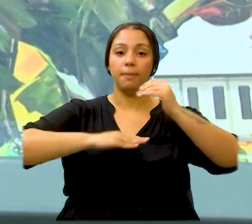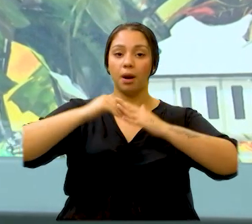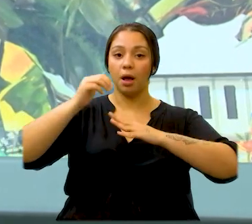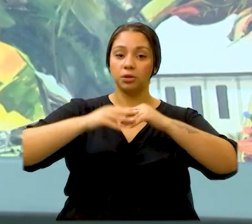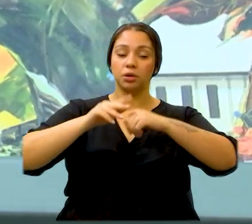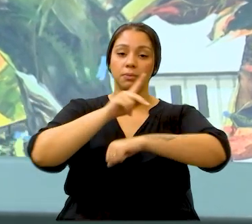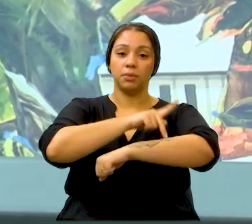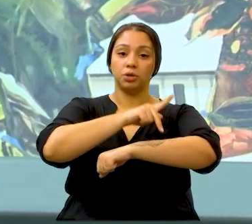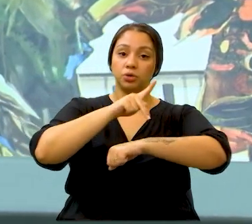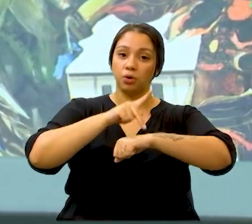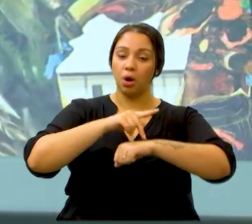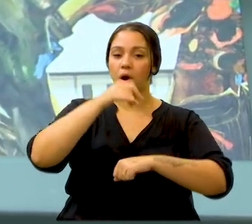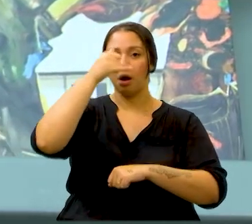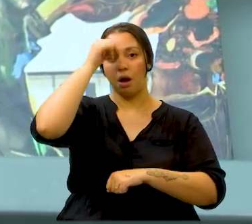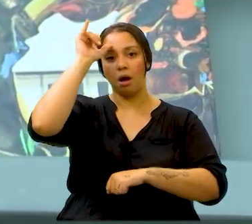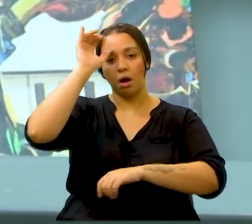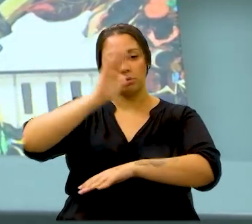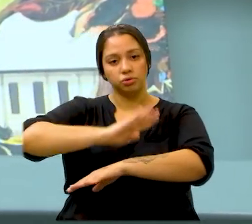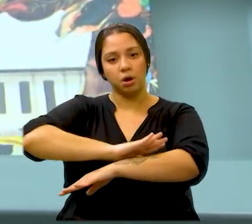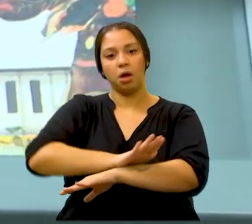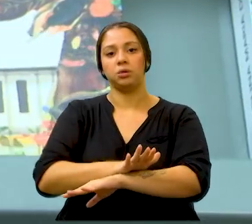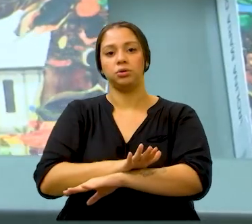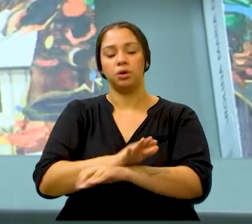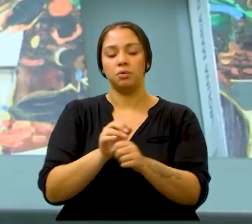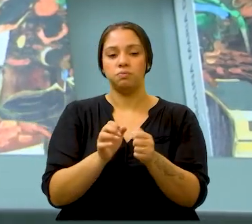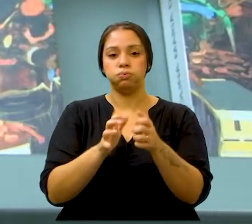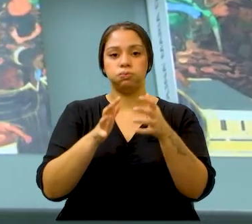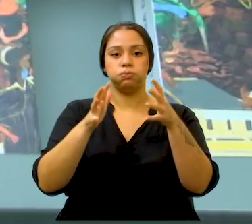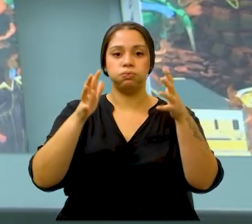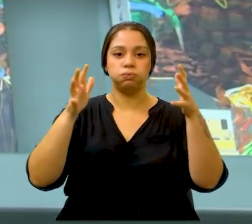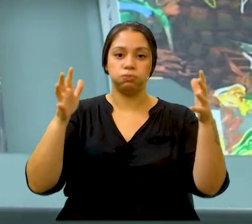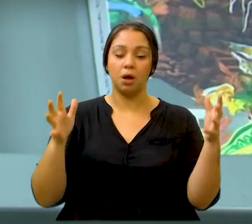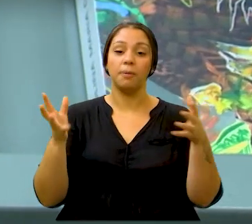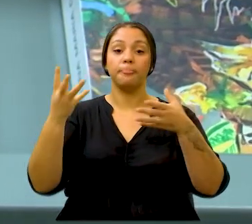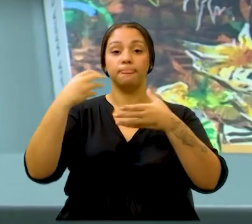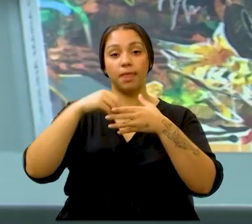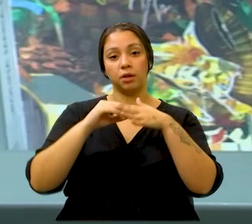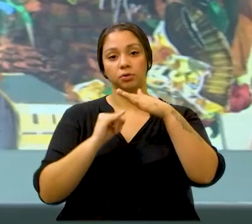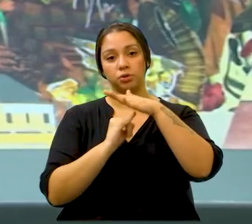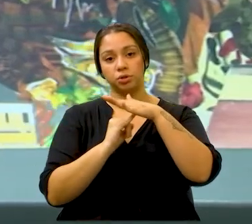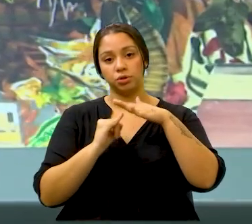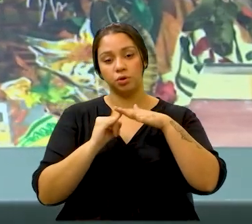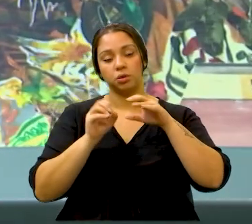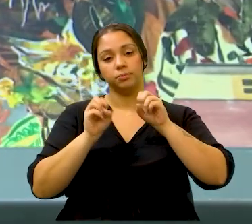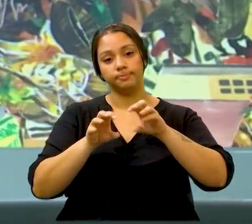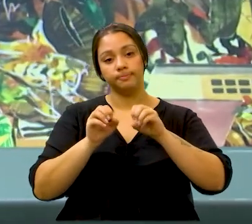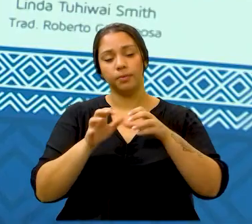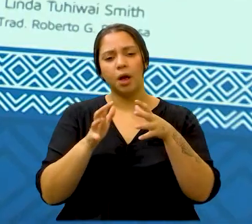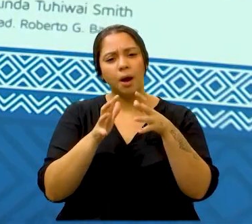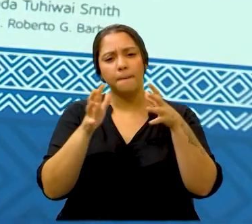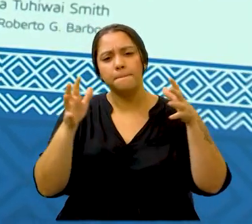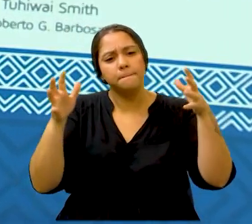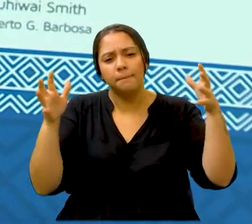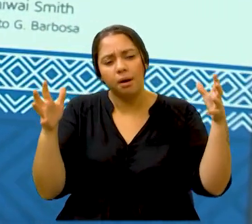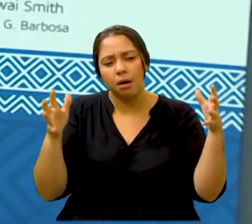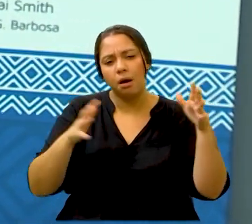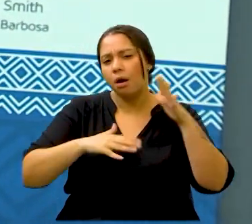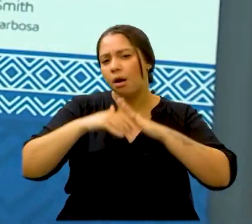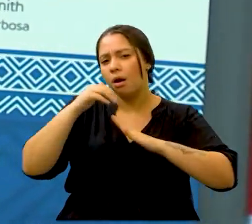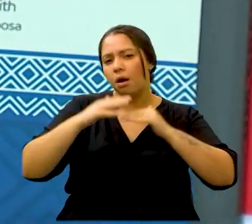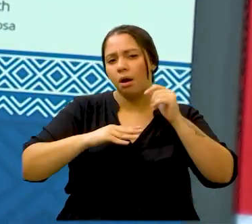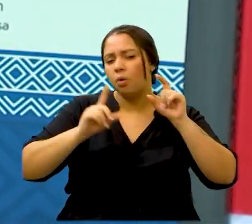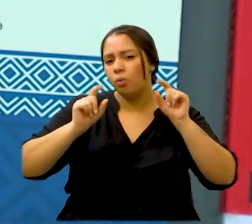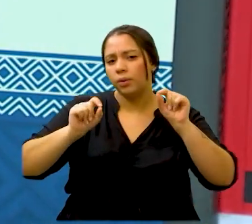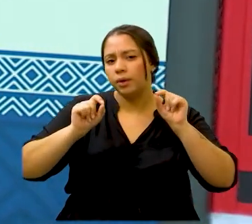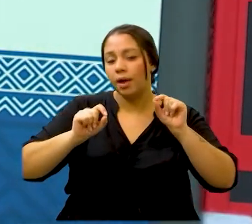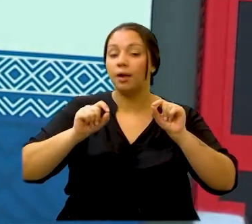prática pedagógica antirracista, ela tem que ser ampliada dentro das instituições de ensino. Ampliar essa